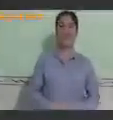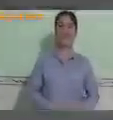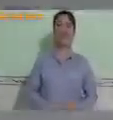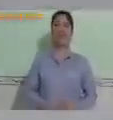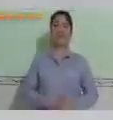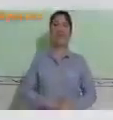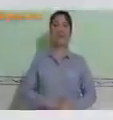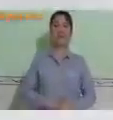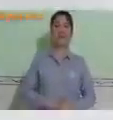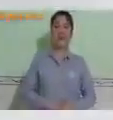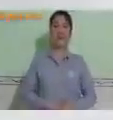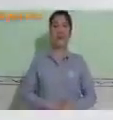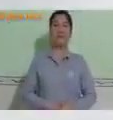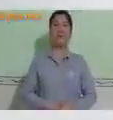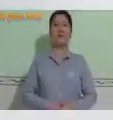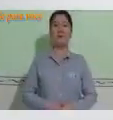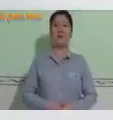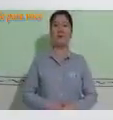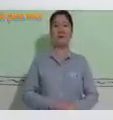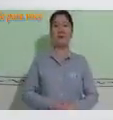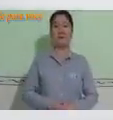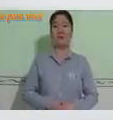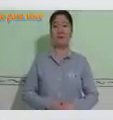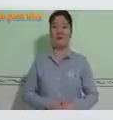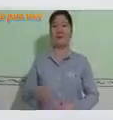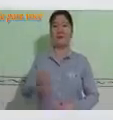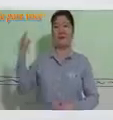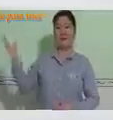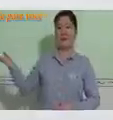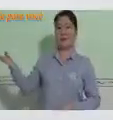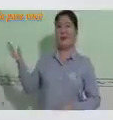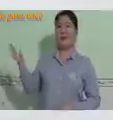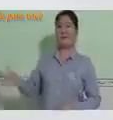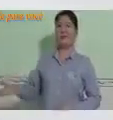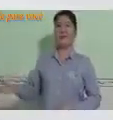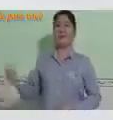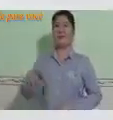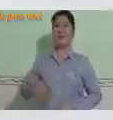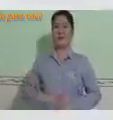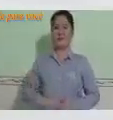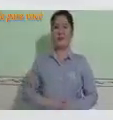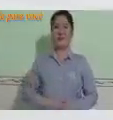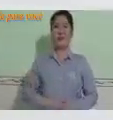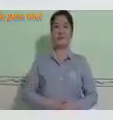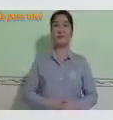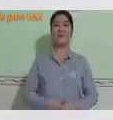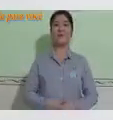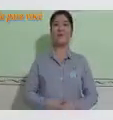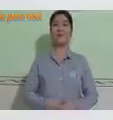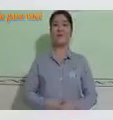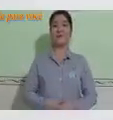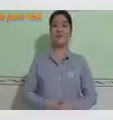carne, peixe, ovos ou leite, que devem ser a principal fonte de sódio, por isso, devem ser